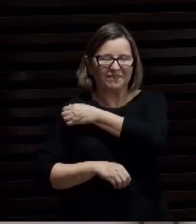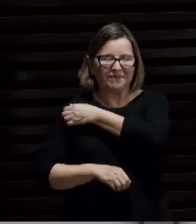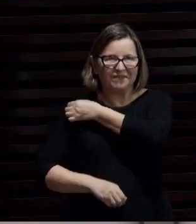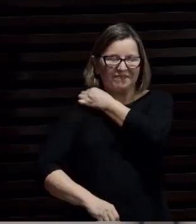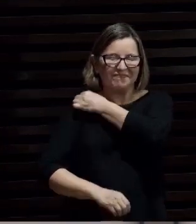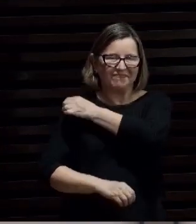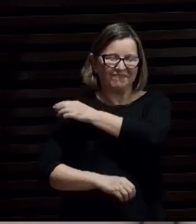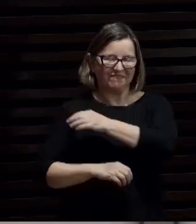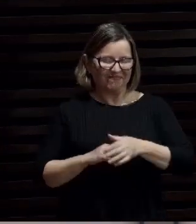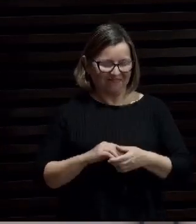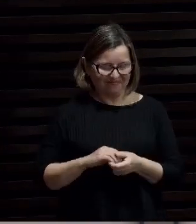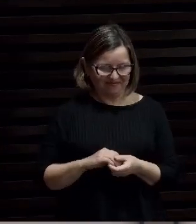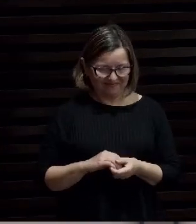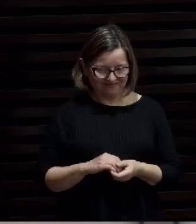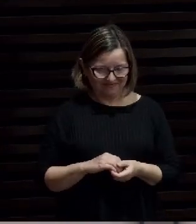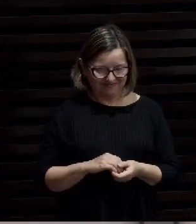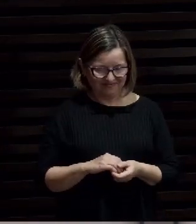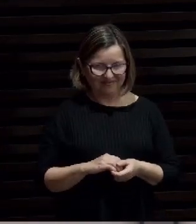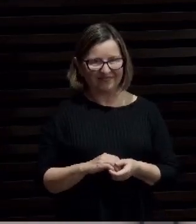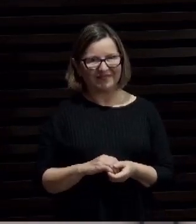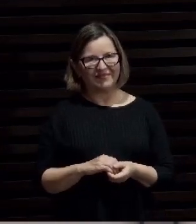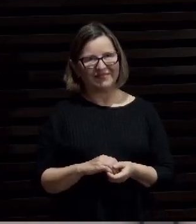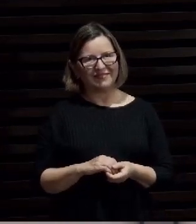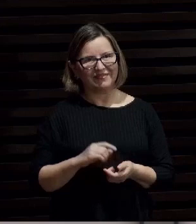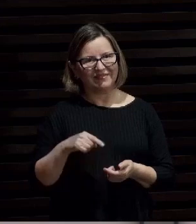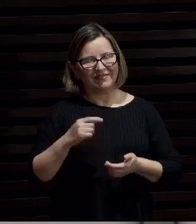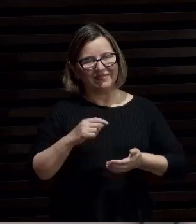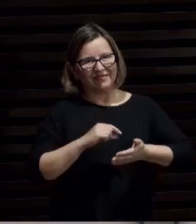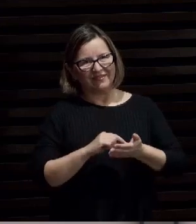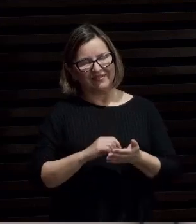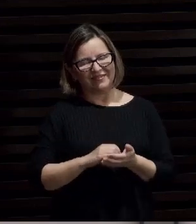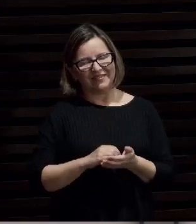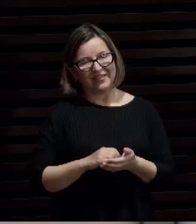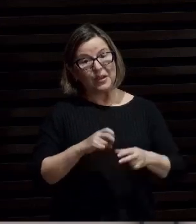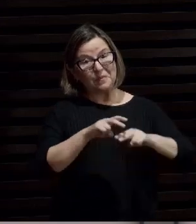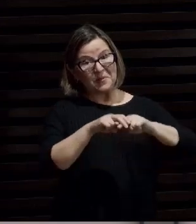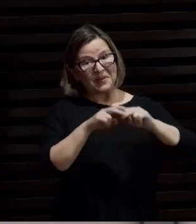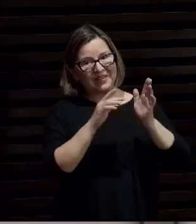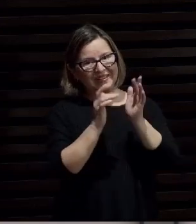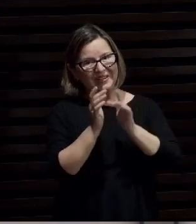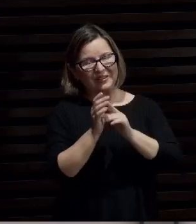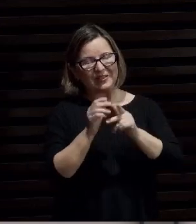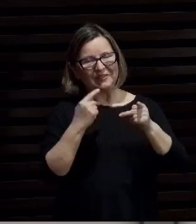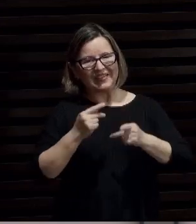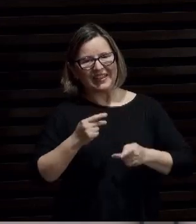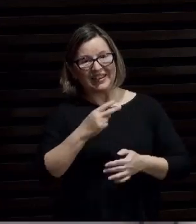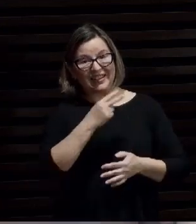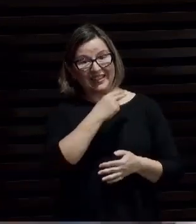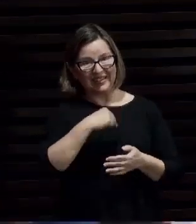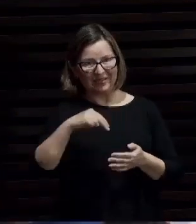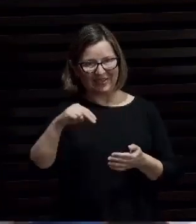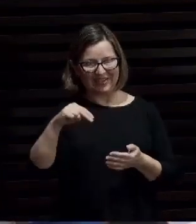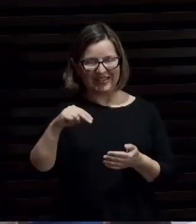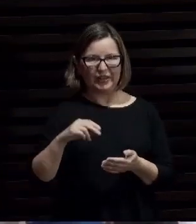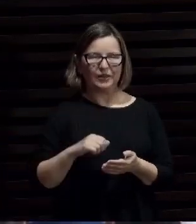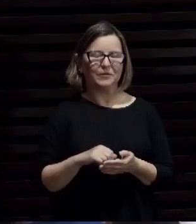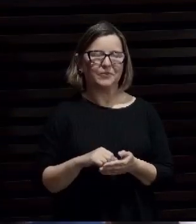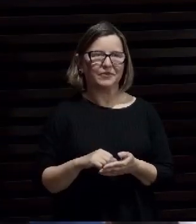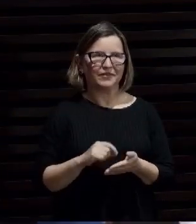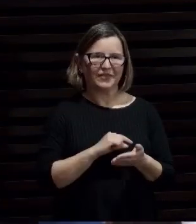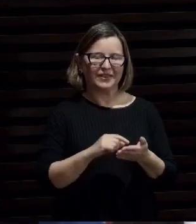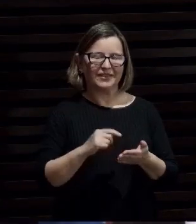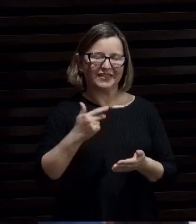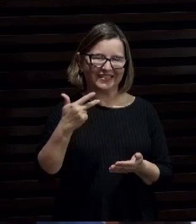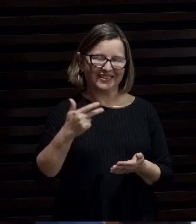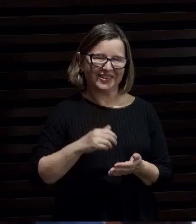Versículo, voltando lá em João. Então é por isso que Jesus diz, Nicodemos, versículo 3, irmão, por